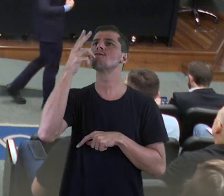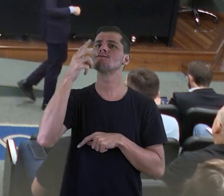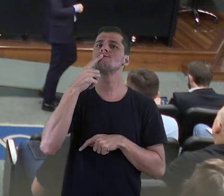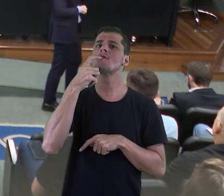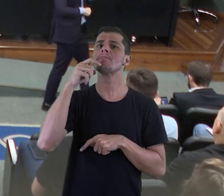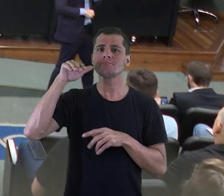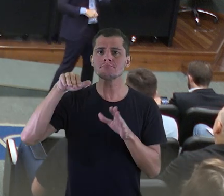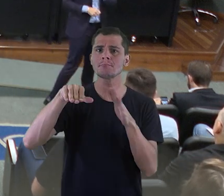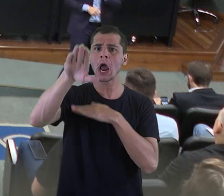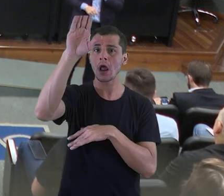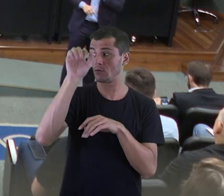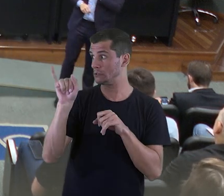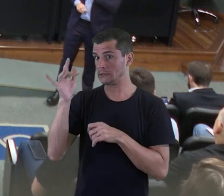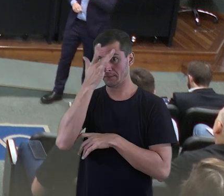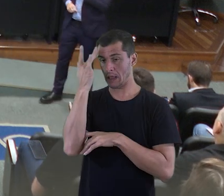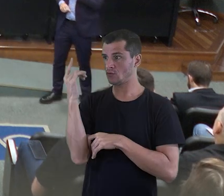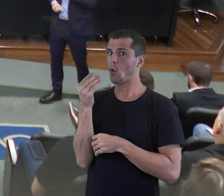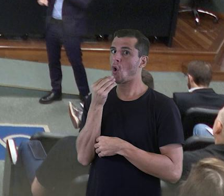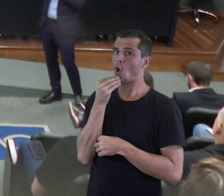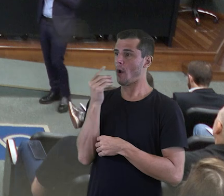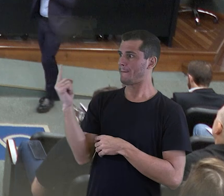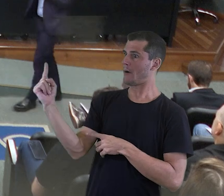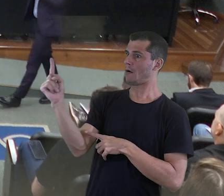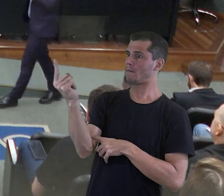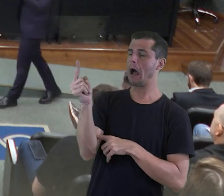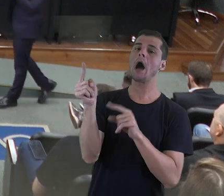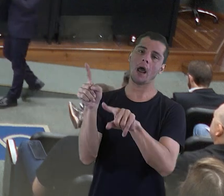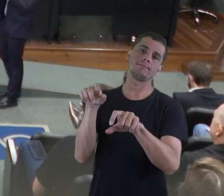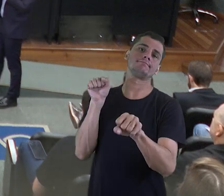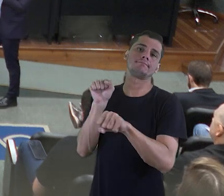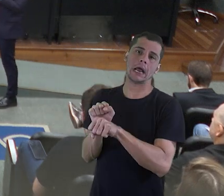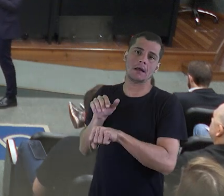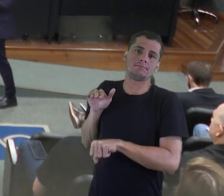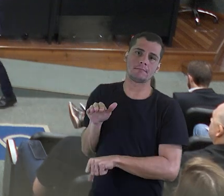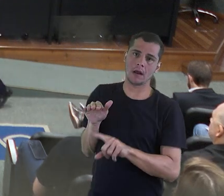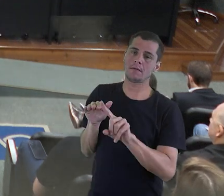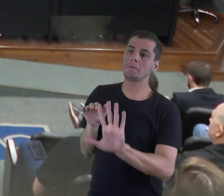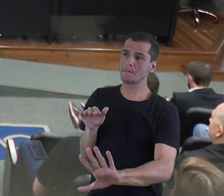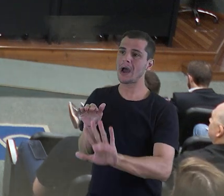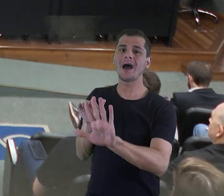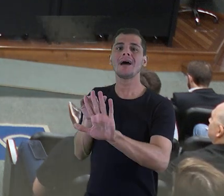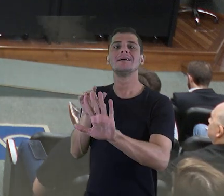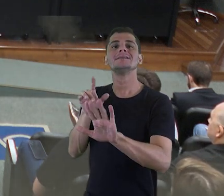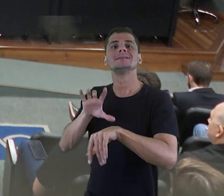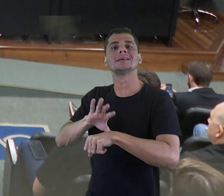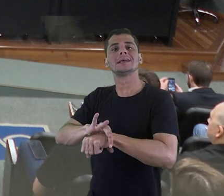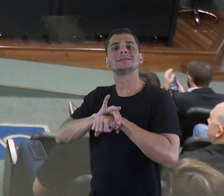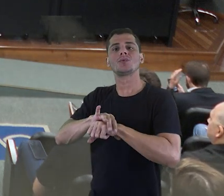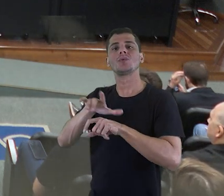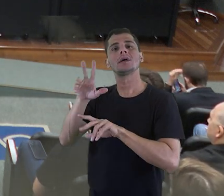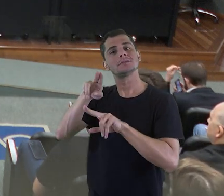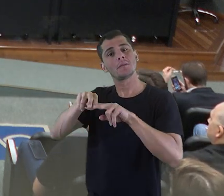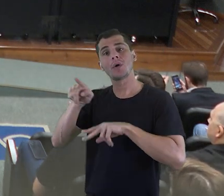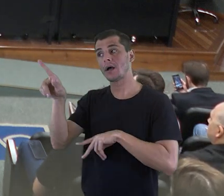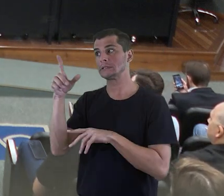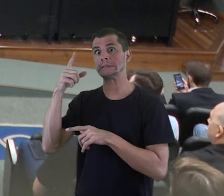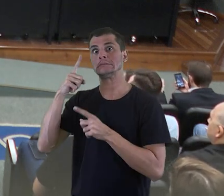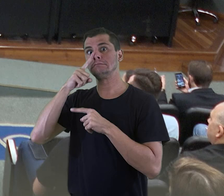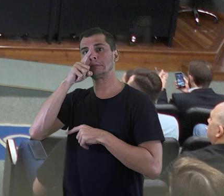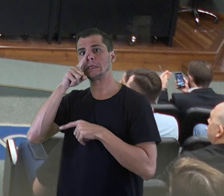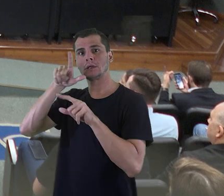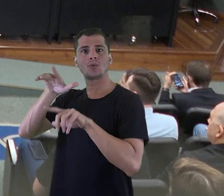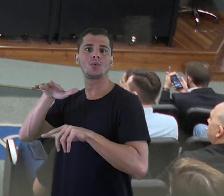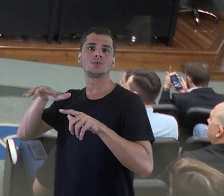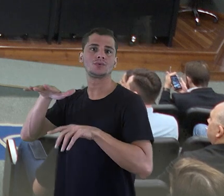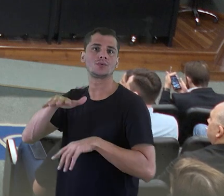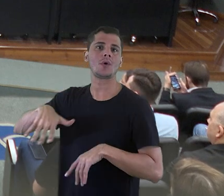vida preservadas. Daí tinha um oficial de trânsito escondido e te multou. Daí